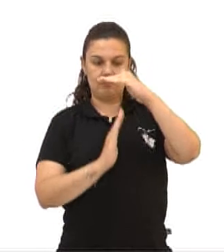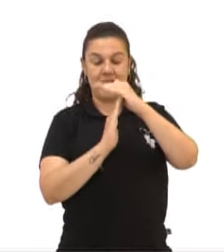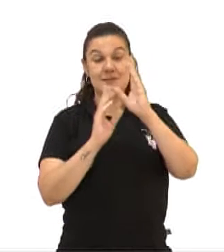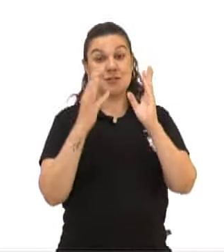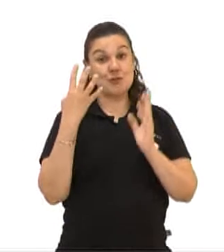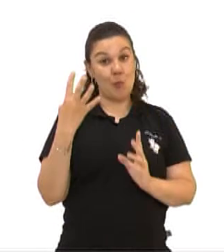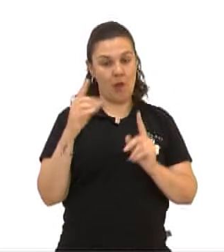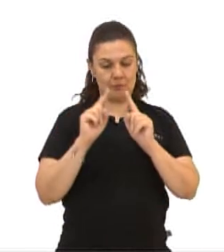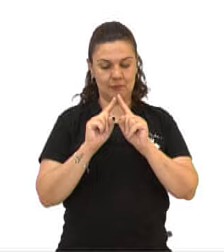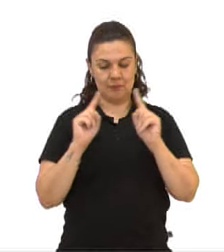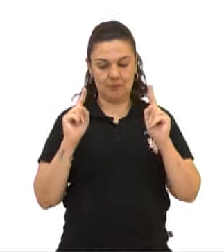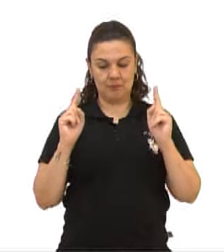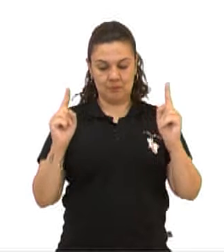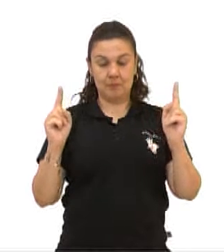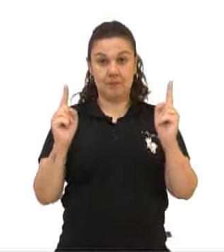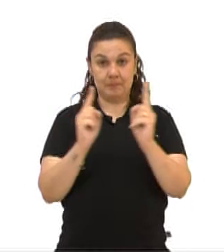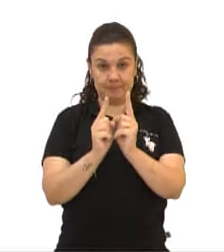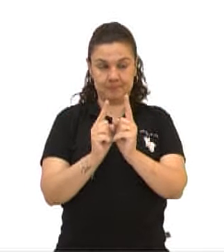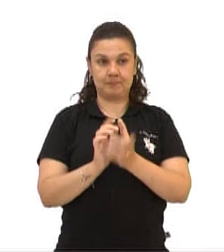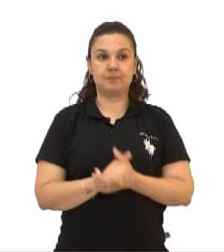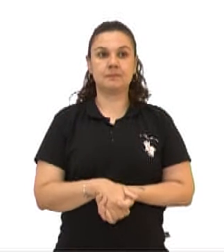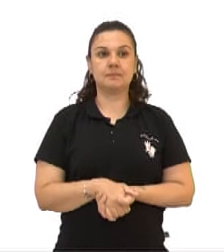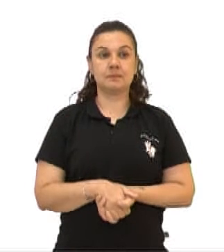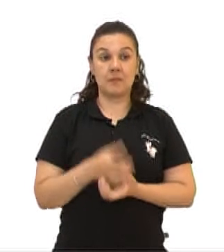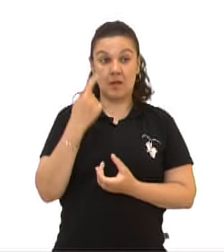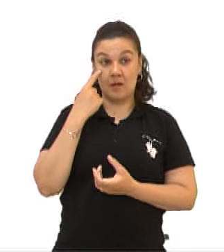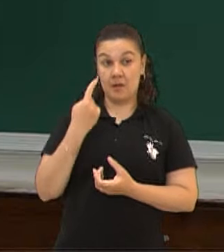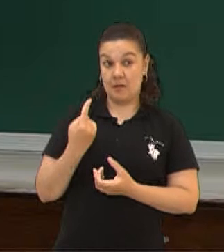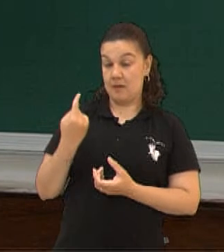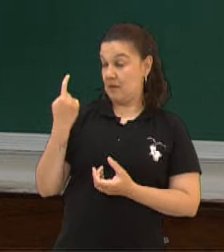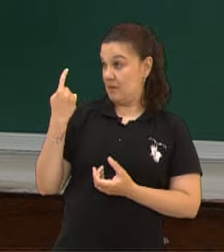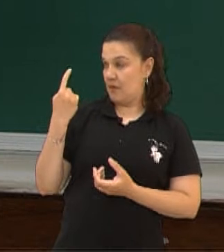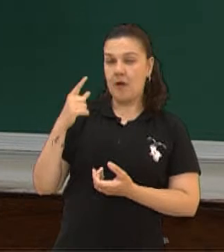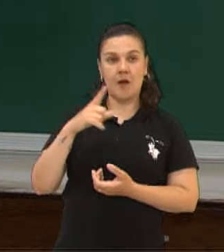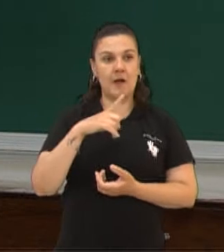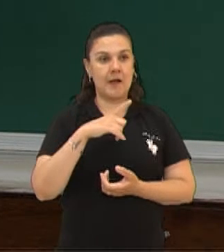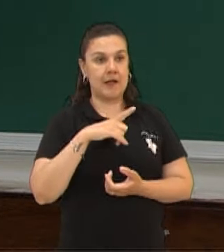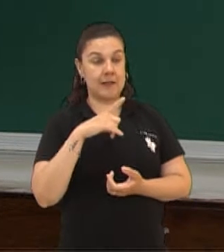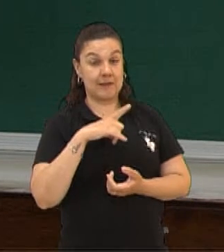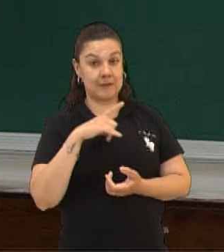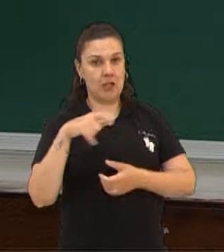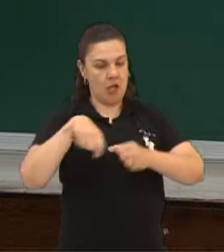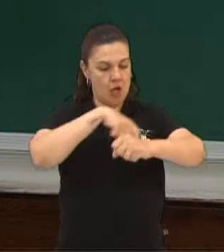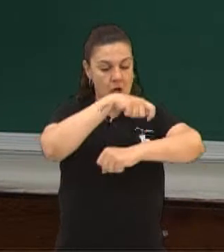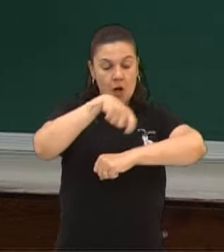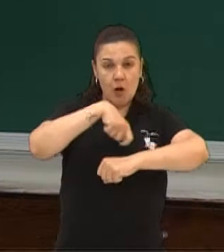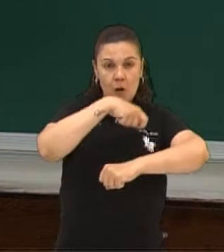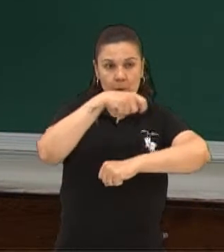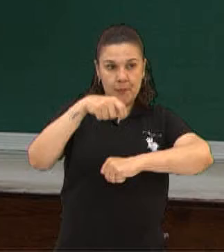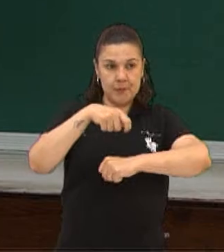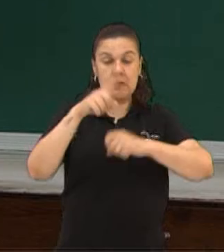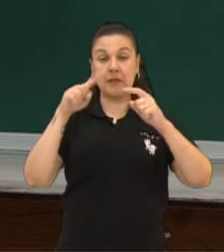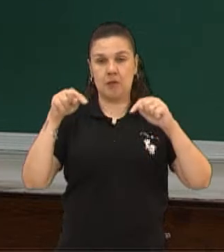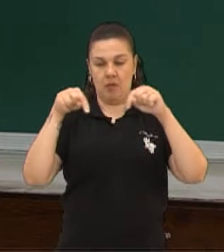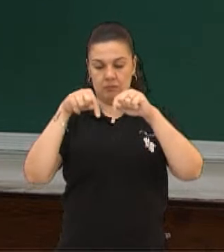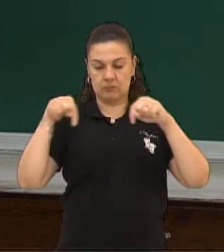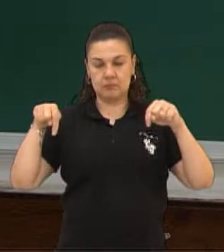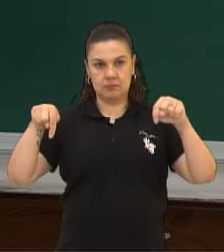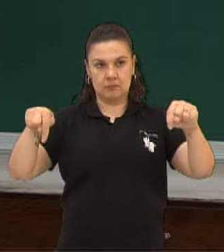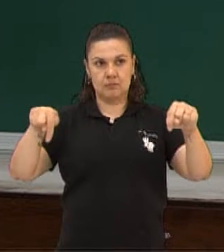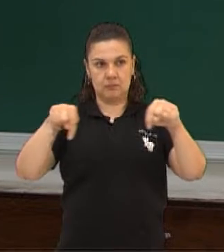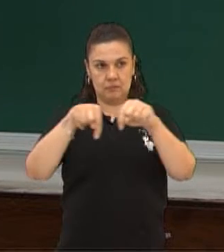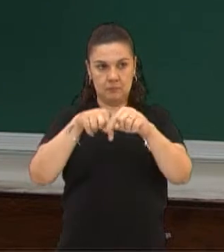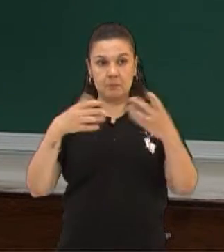4 paredes da seguinte cozinha? Então, olha lá, eu tenho uma cozinha, ela tem o formato de um bloco retangular, o que é